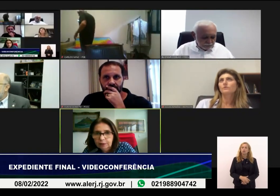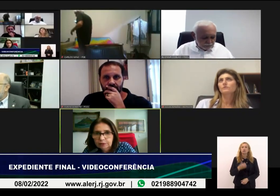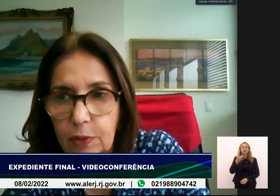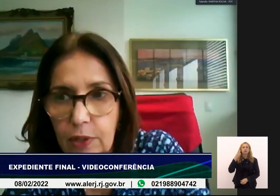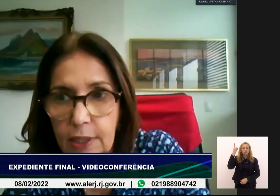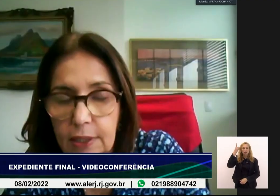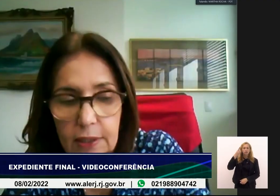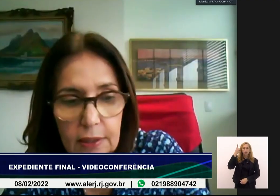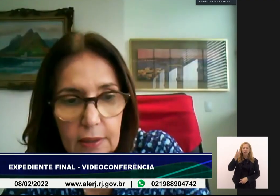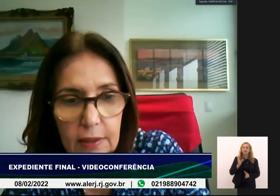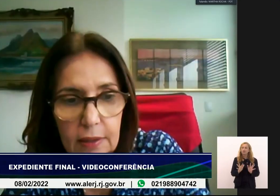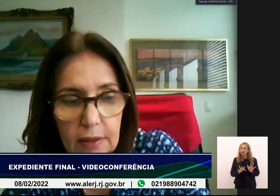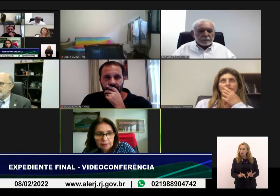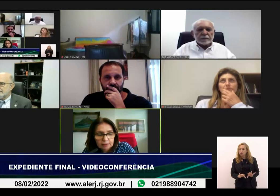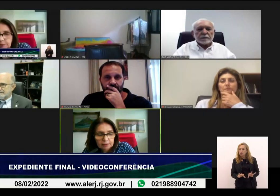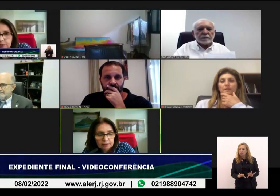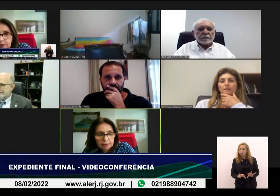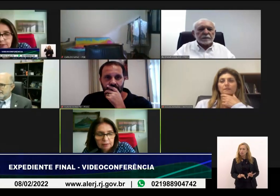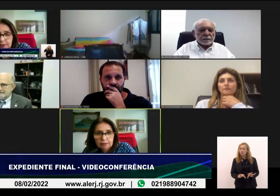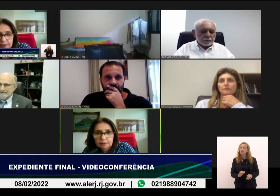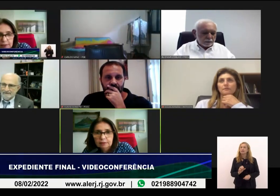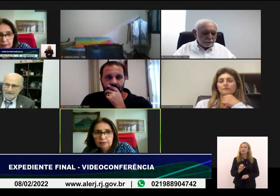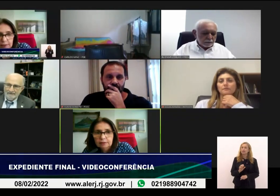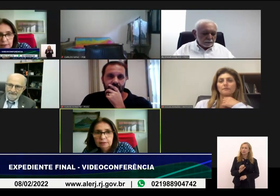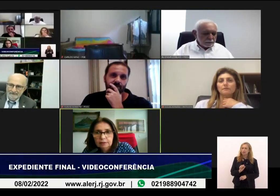Deputado Luiz Paulo, terminou?